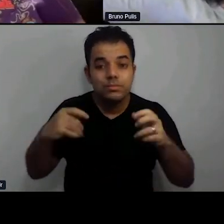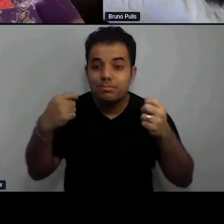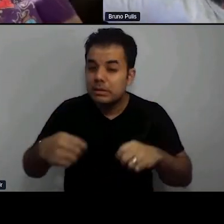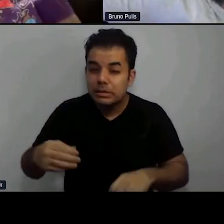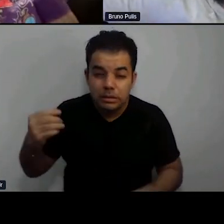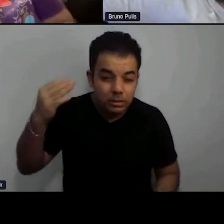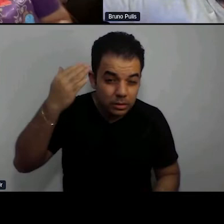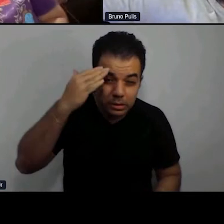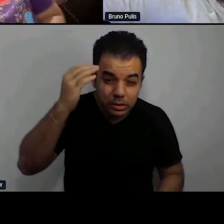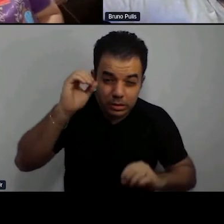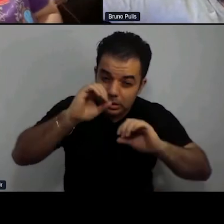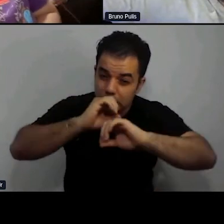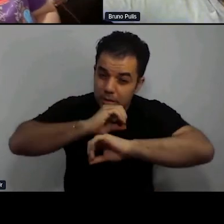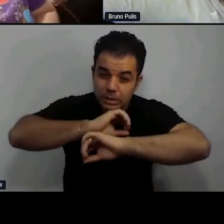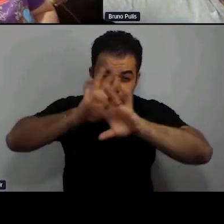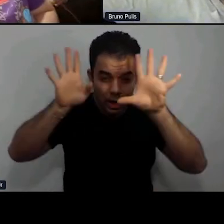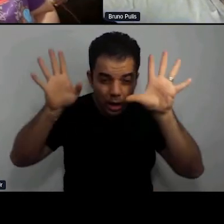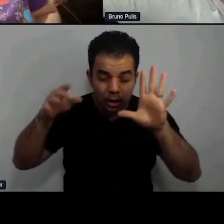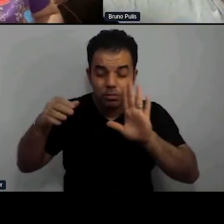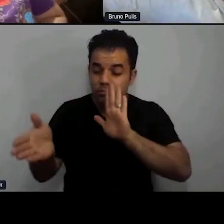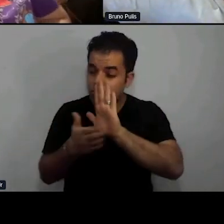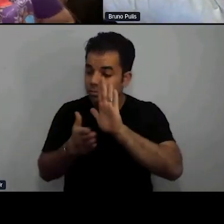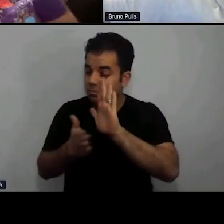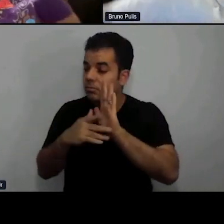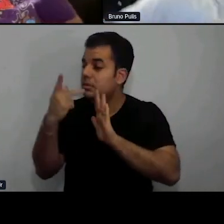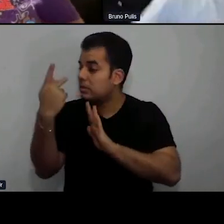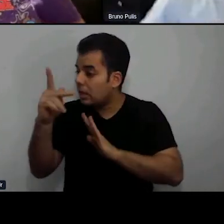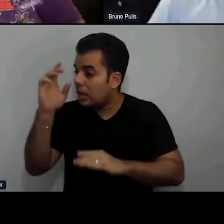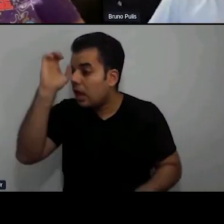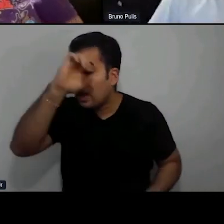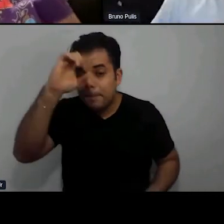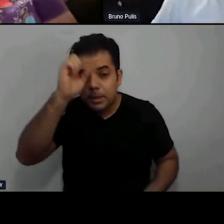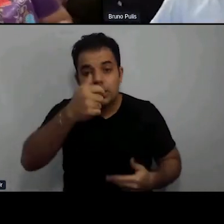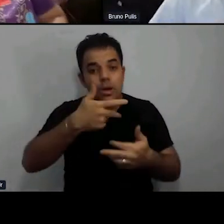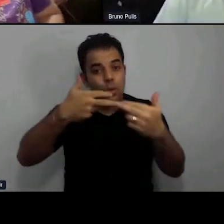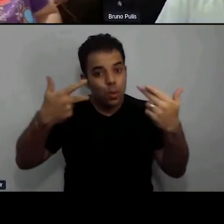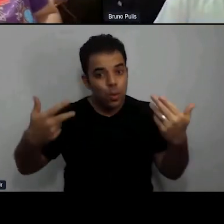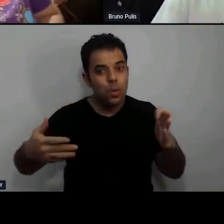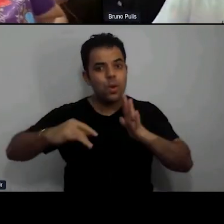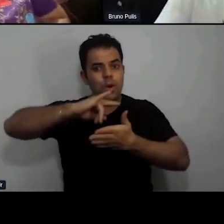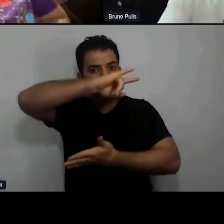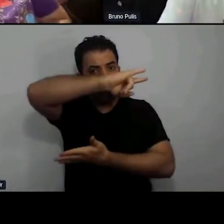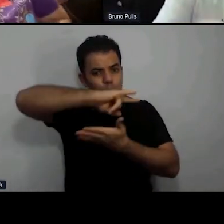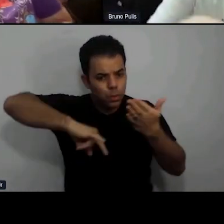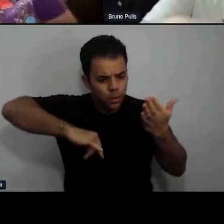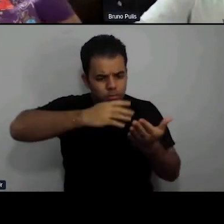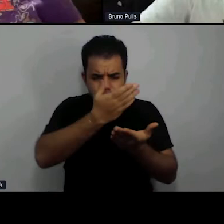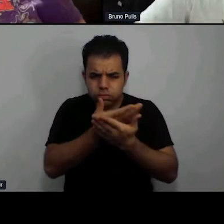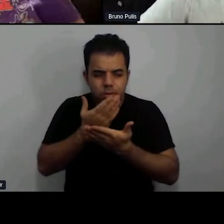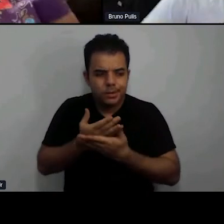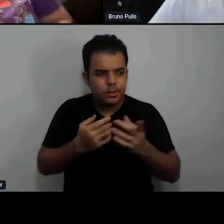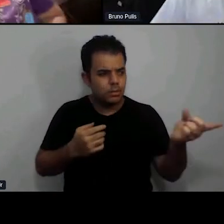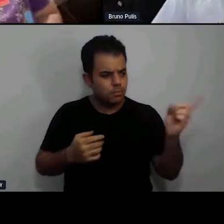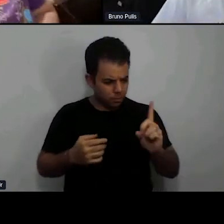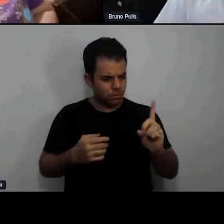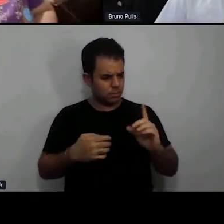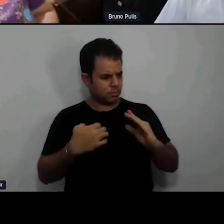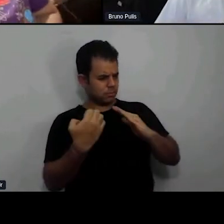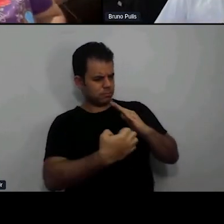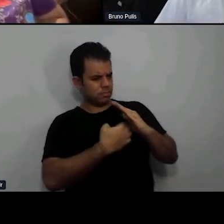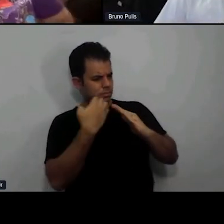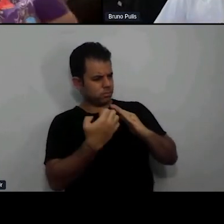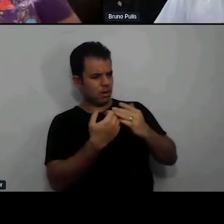sua importância, do seu papel, de aprendizado, de documentação, e aí chega uma empresa,